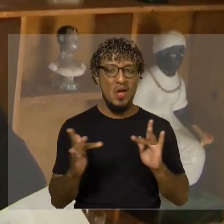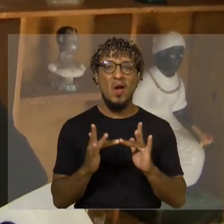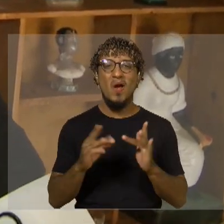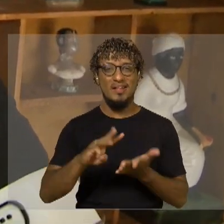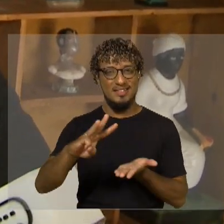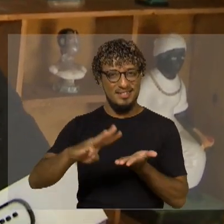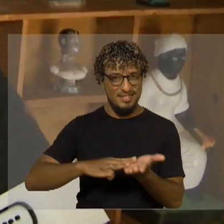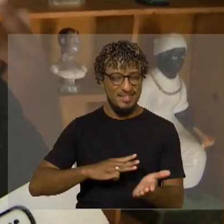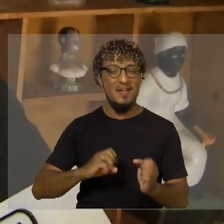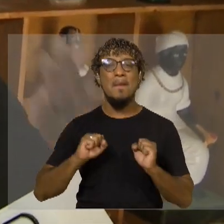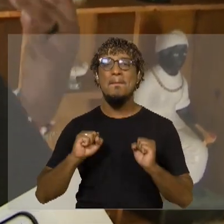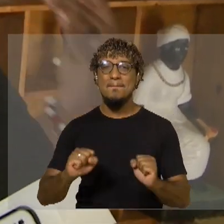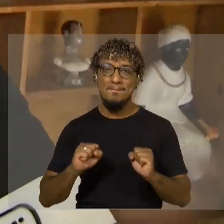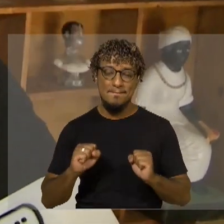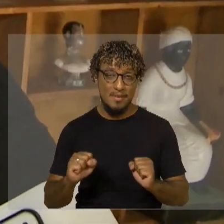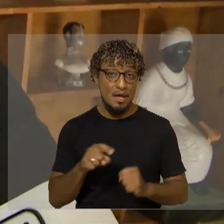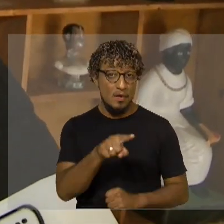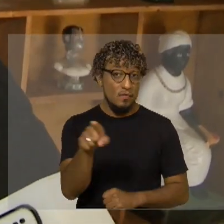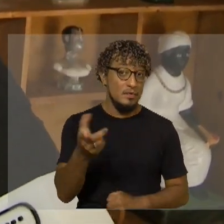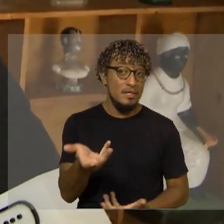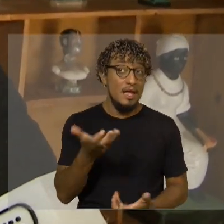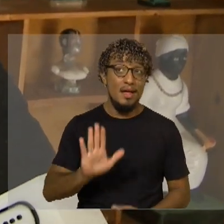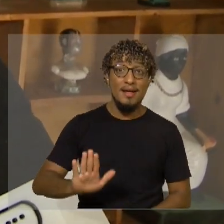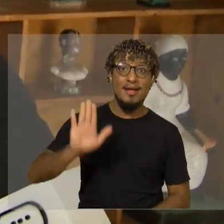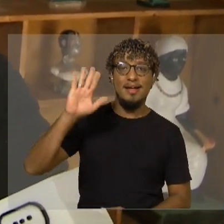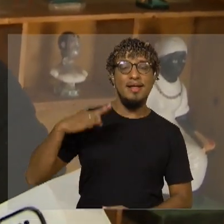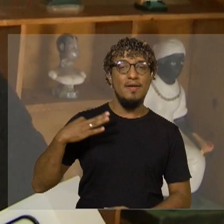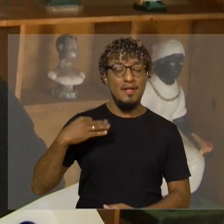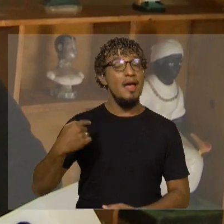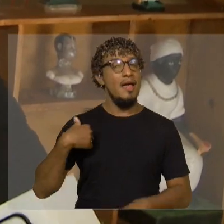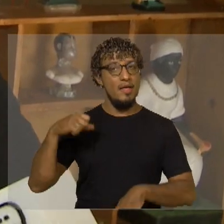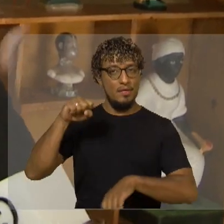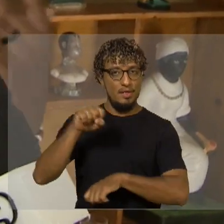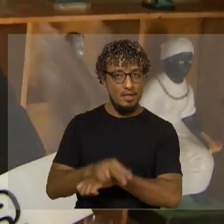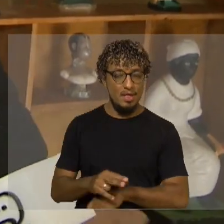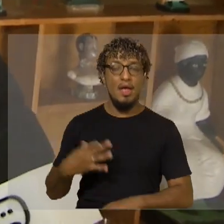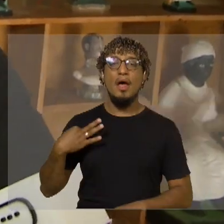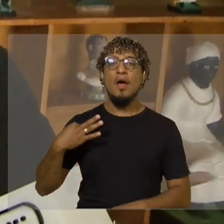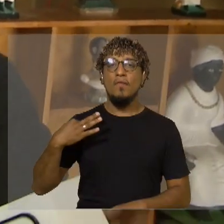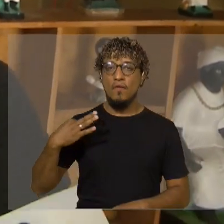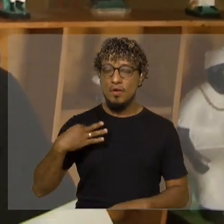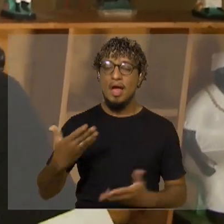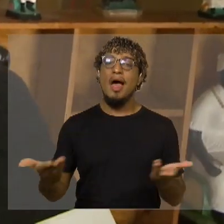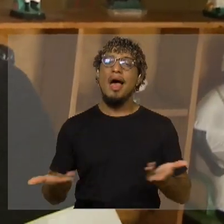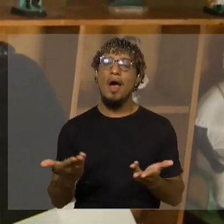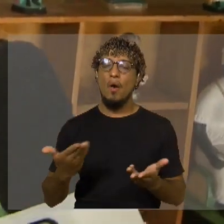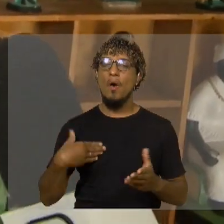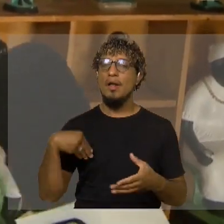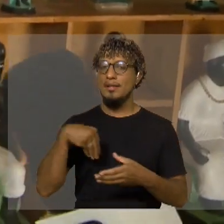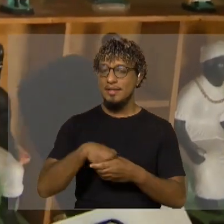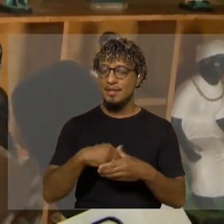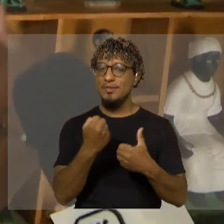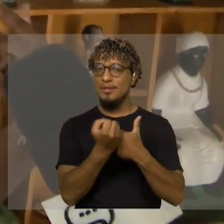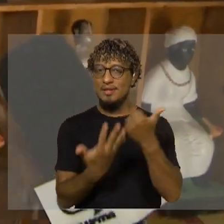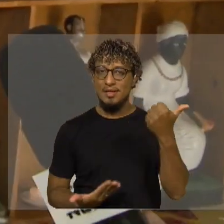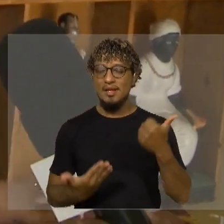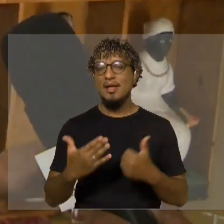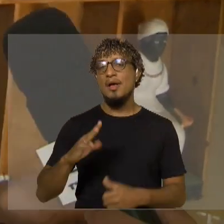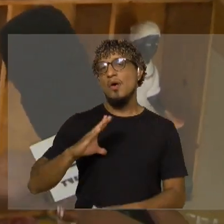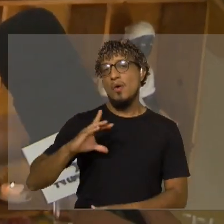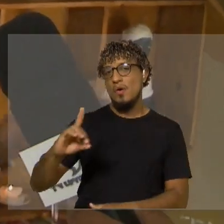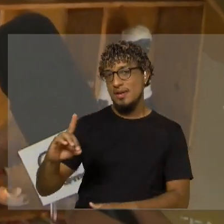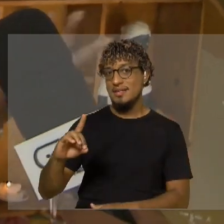contato conosco para poder se voluntariar. Eu entrei aqui como voluntária, hoje faço parte da coordenação do coletivo. É